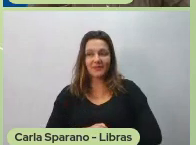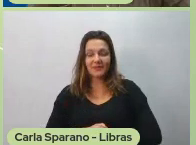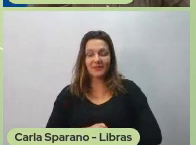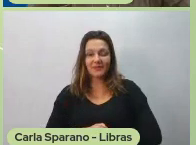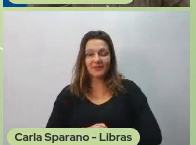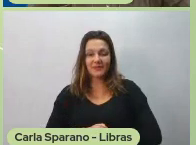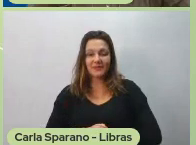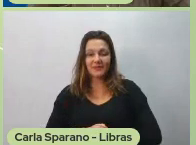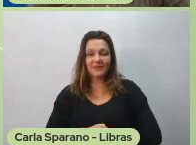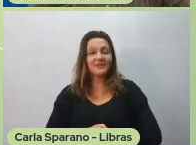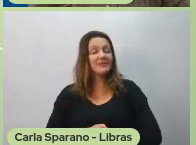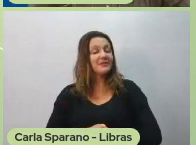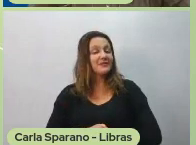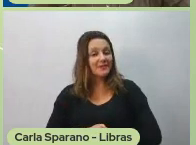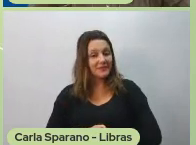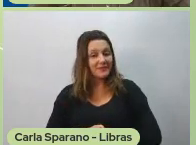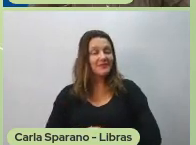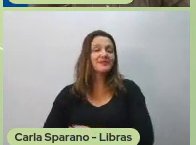Bom,